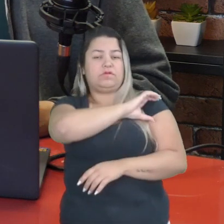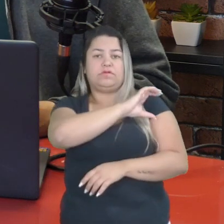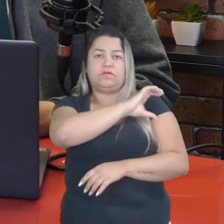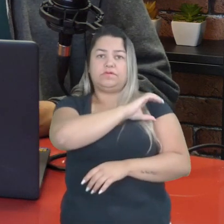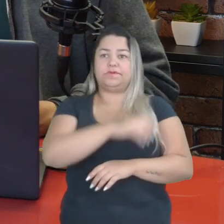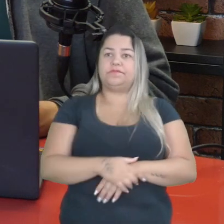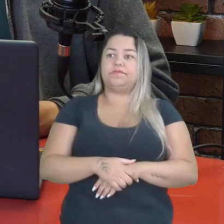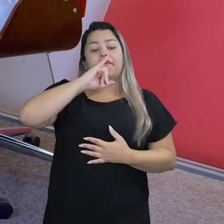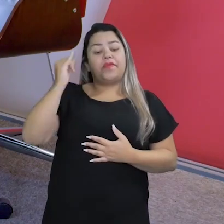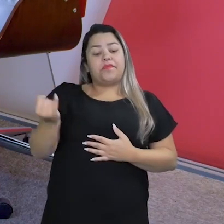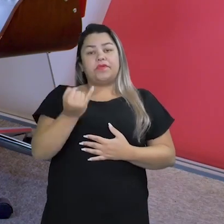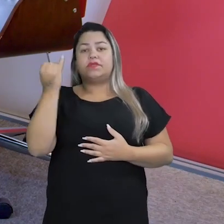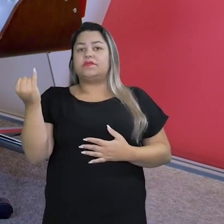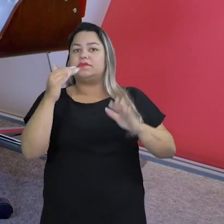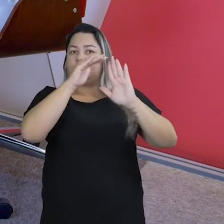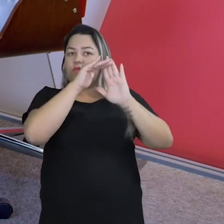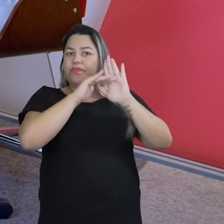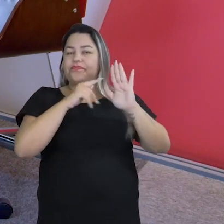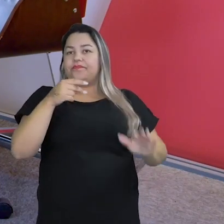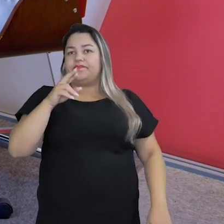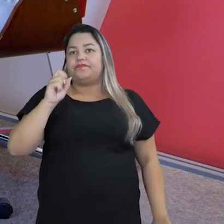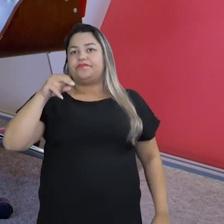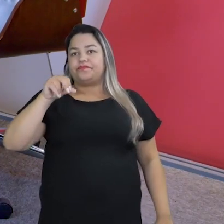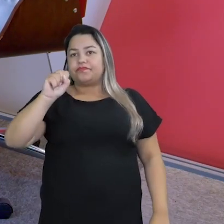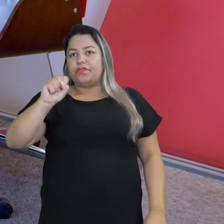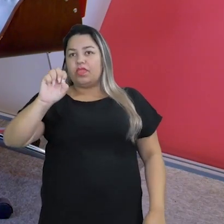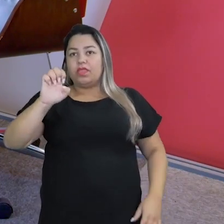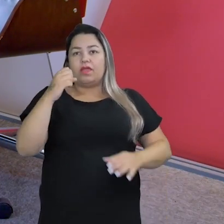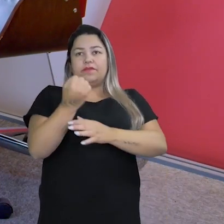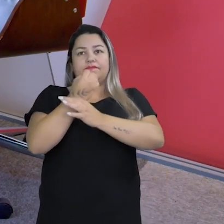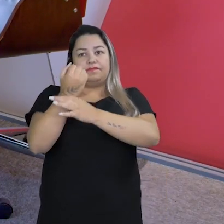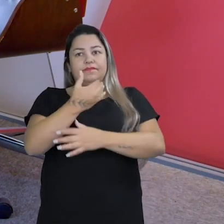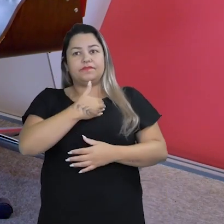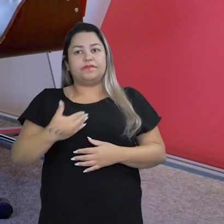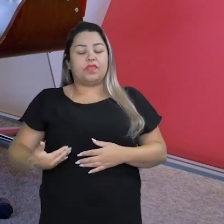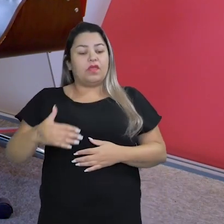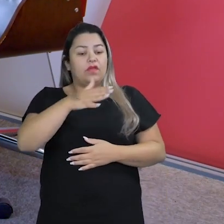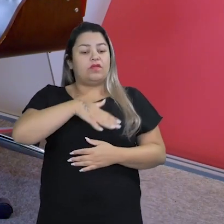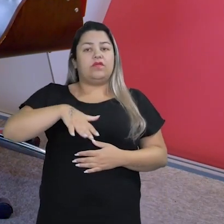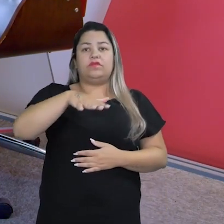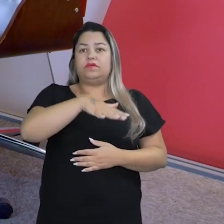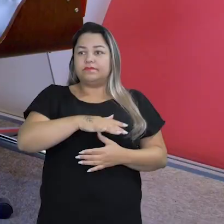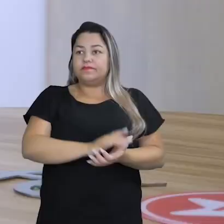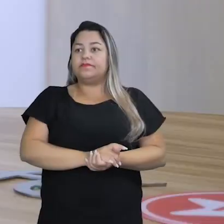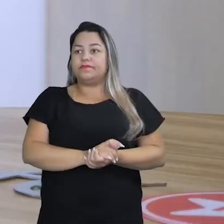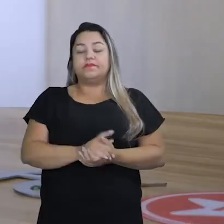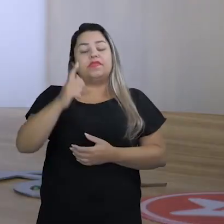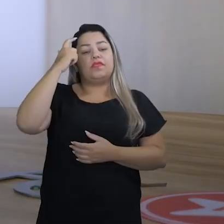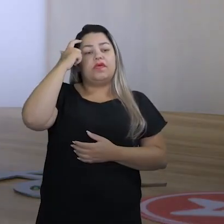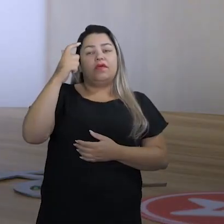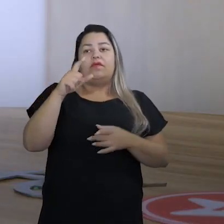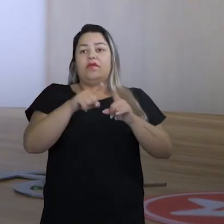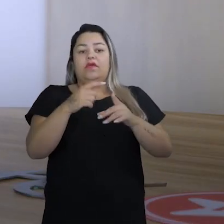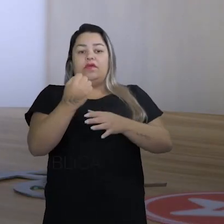é coordenadora. O PRONASSE é o Programa Nacional de Segurança Pública com Cidadania. Segurança com cidadania é essa ideia de que a segurança